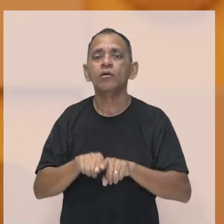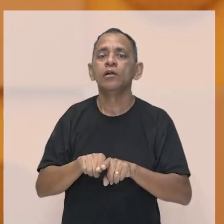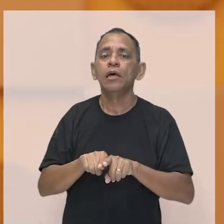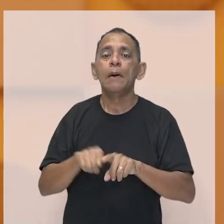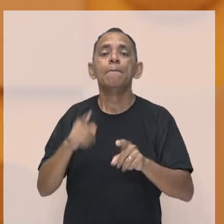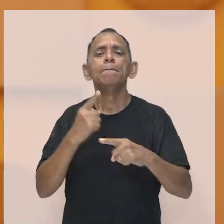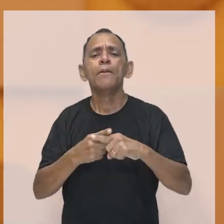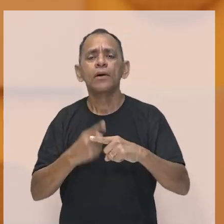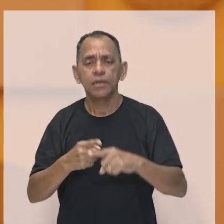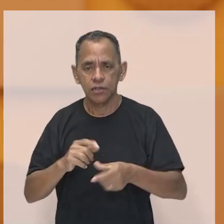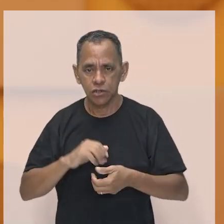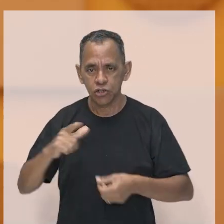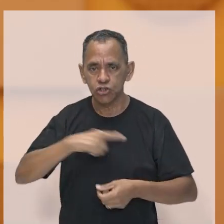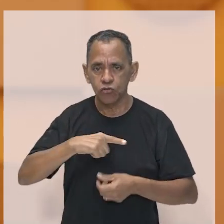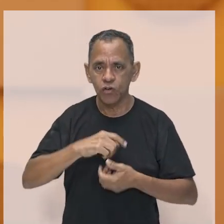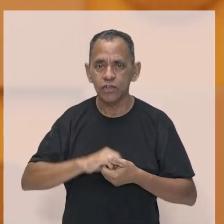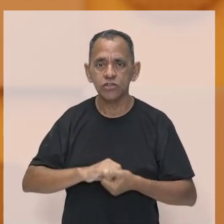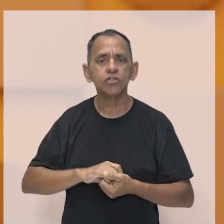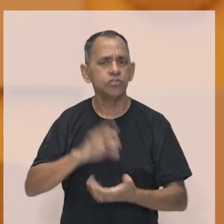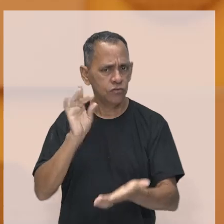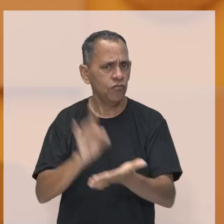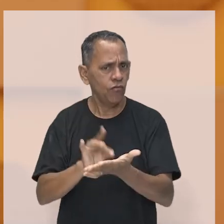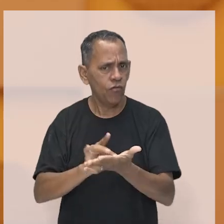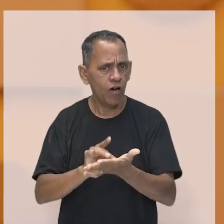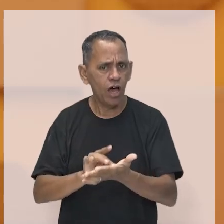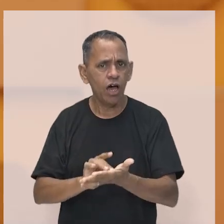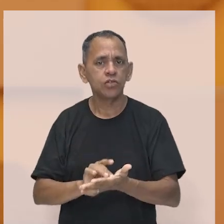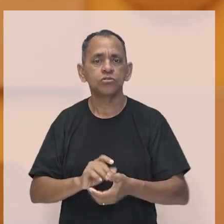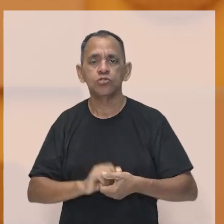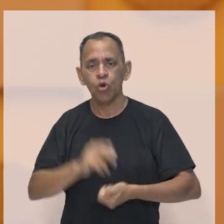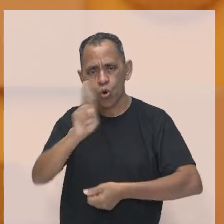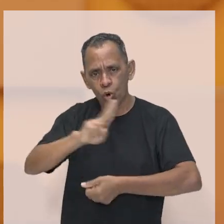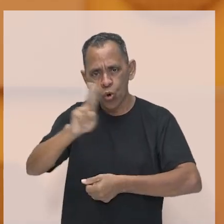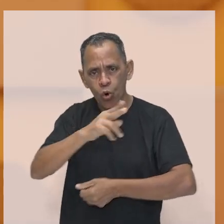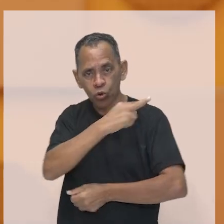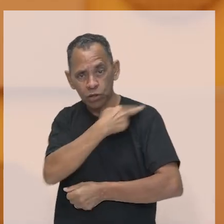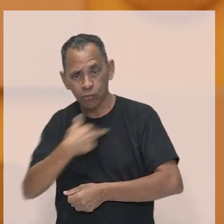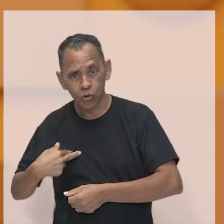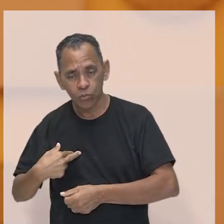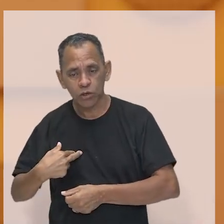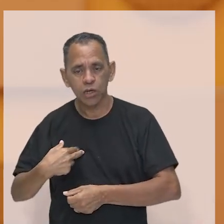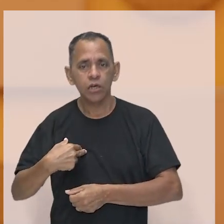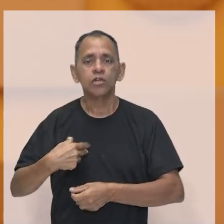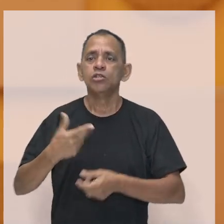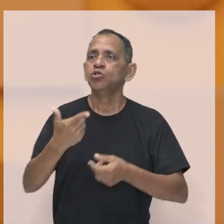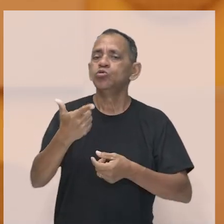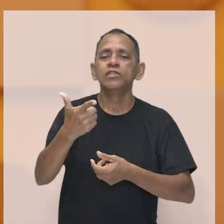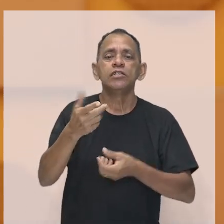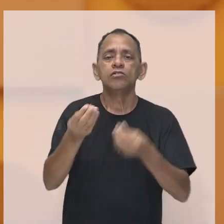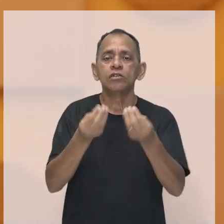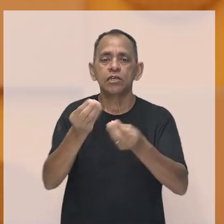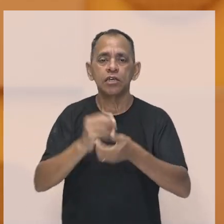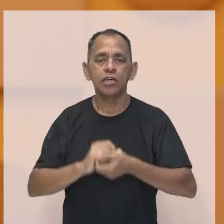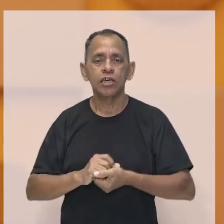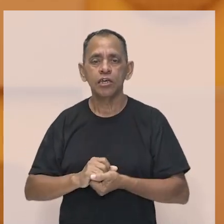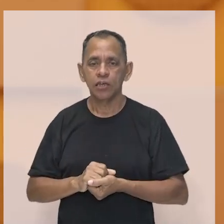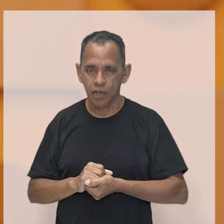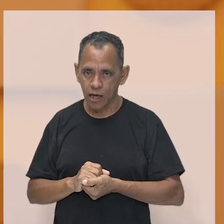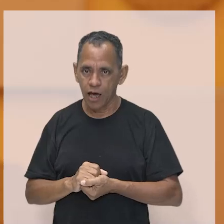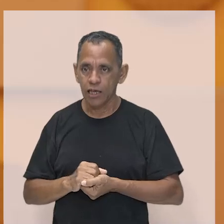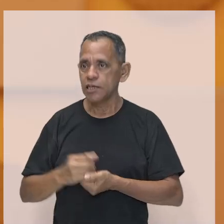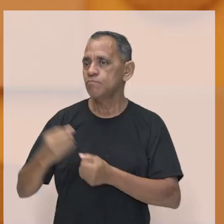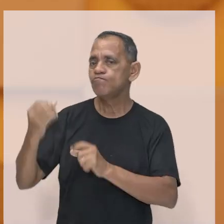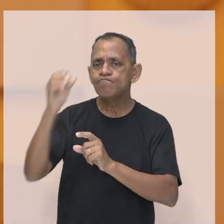território brasileiro para que houvesse, de fato, a consolidação da República. Por quê? Porque não teria mais uma figura que